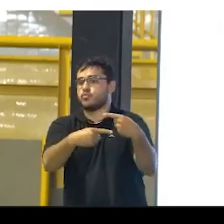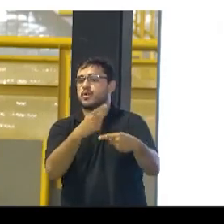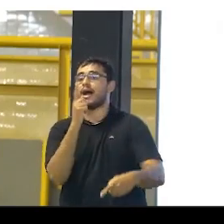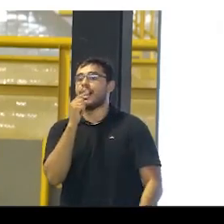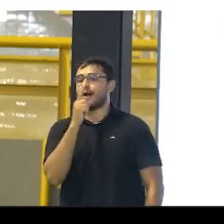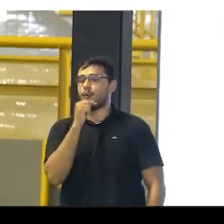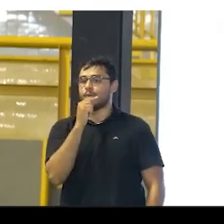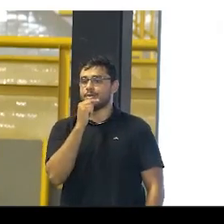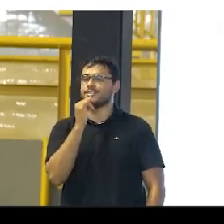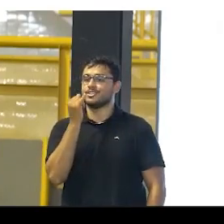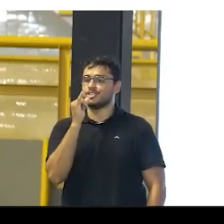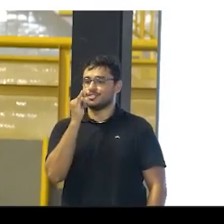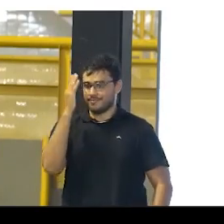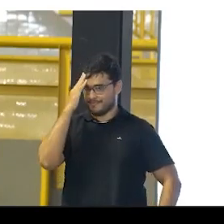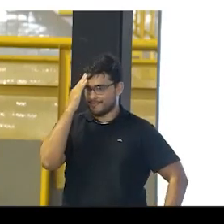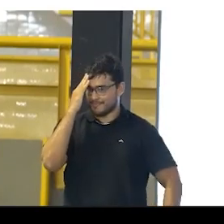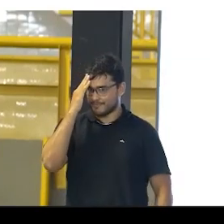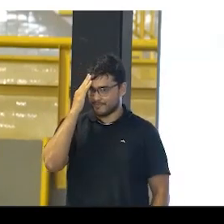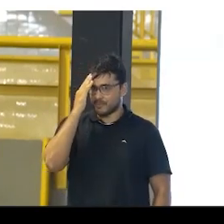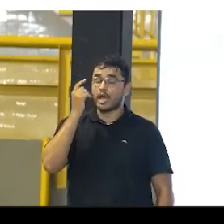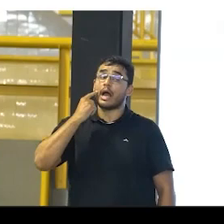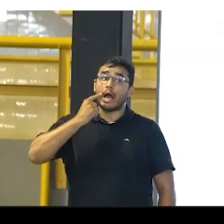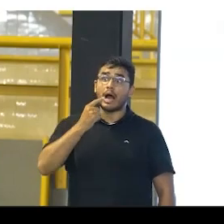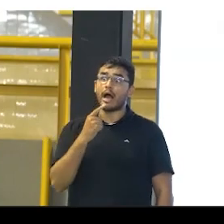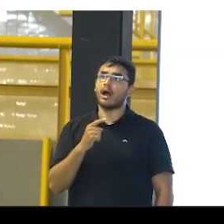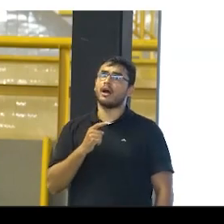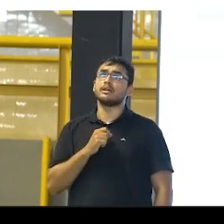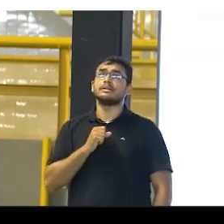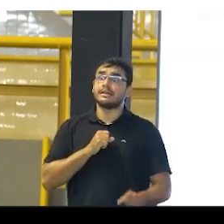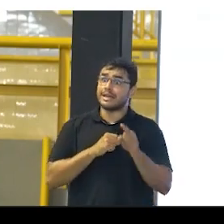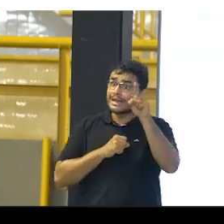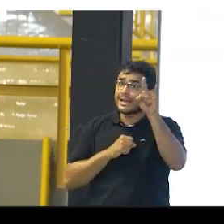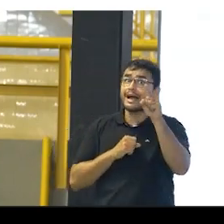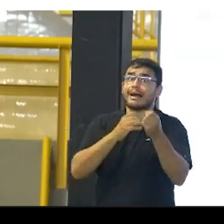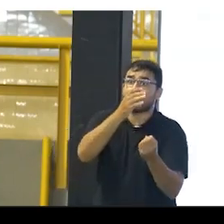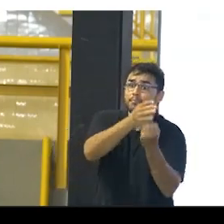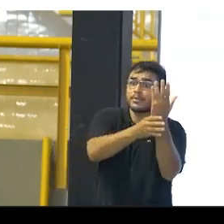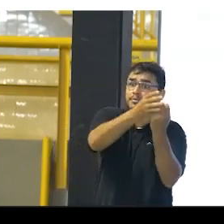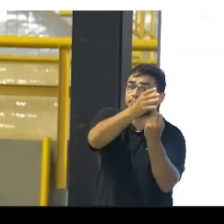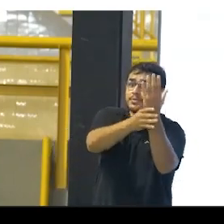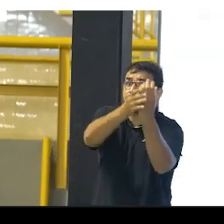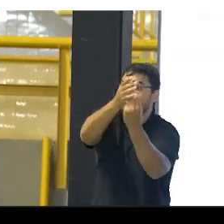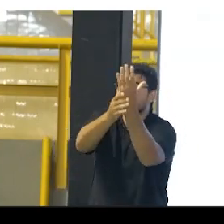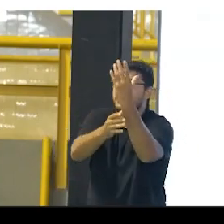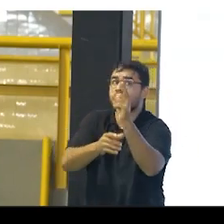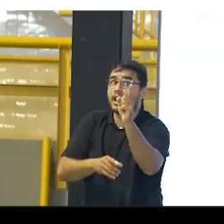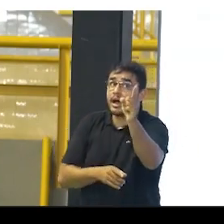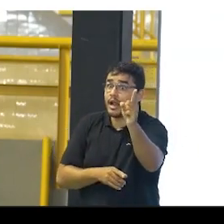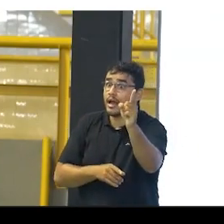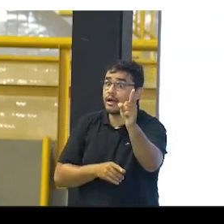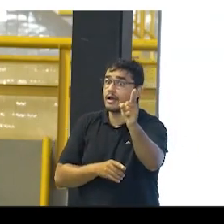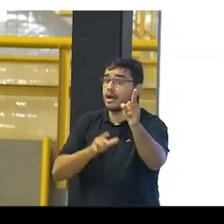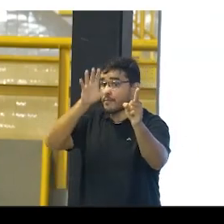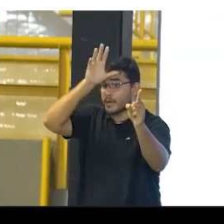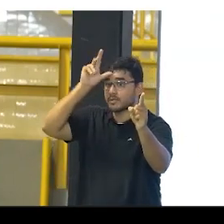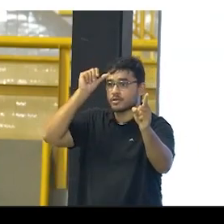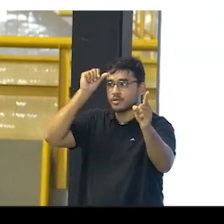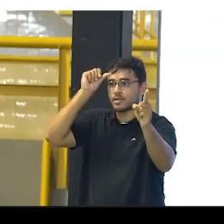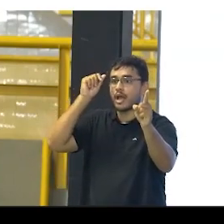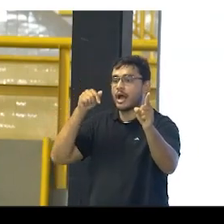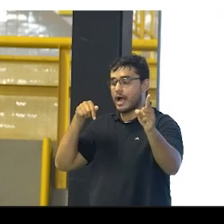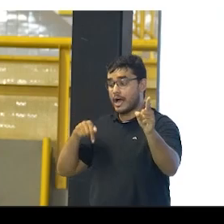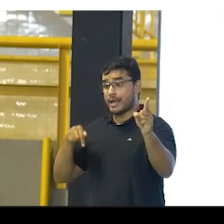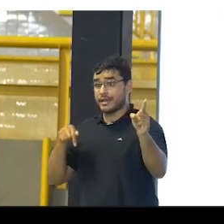faça com que essa tarifa caia. Porque quem banca as contas aqui, em casa, sabe